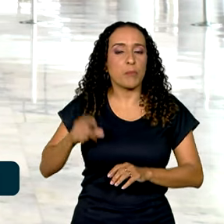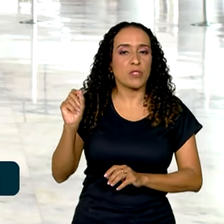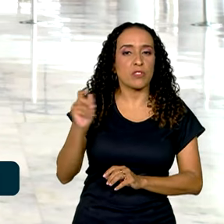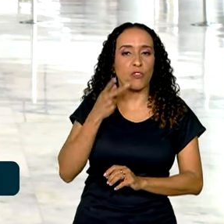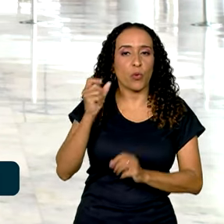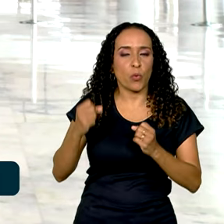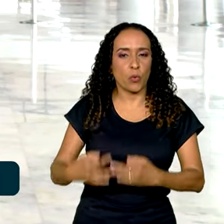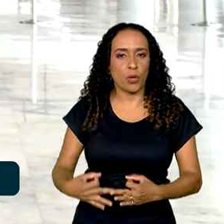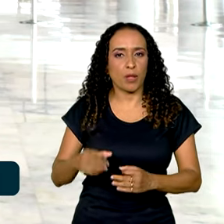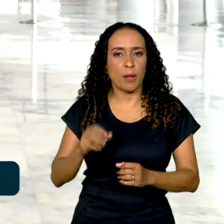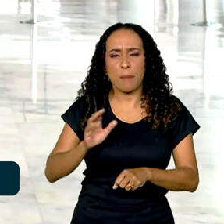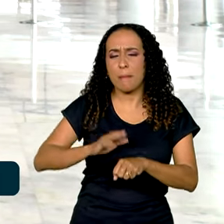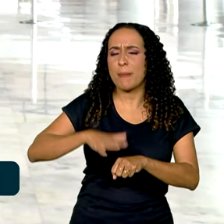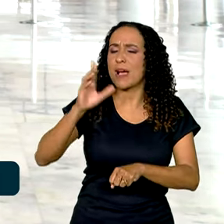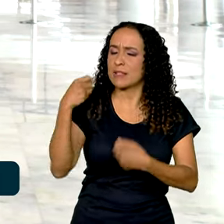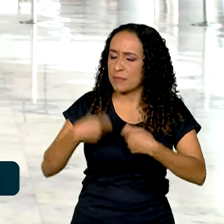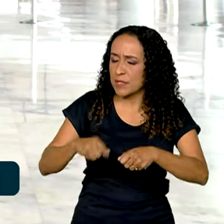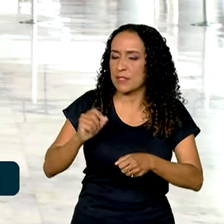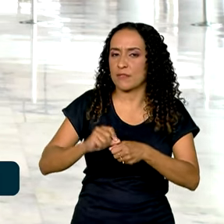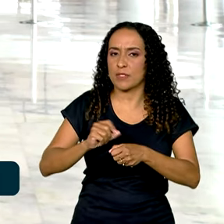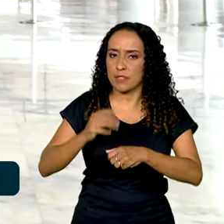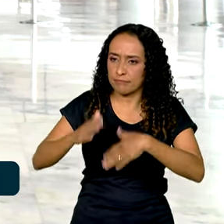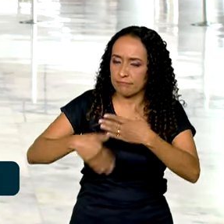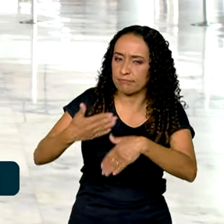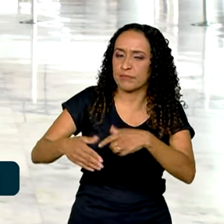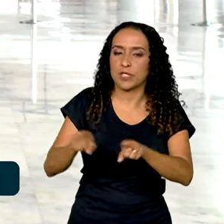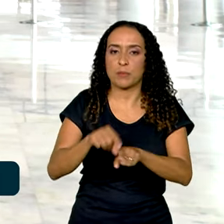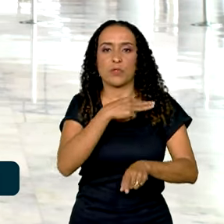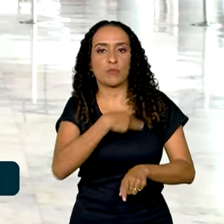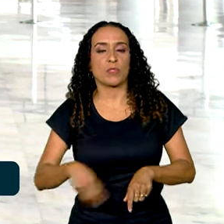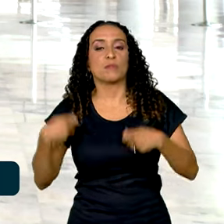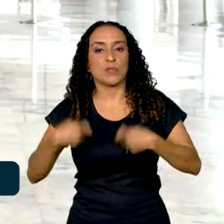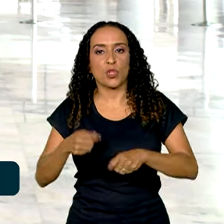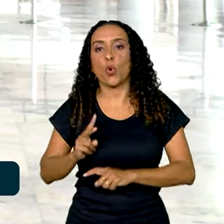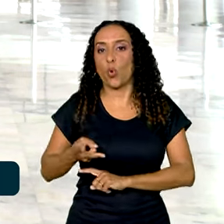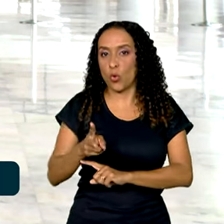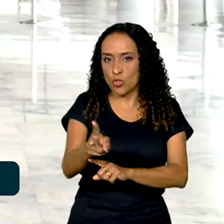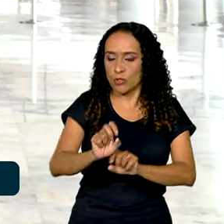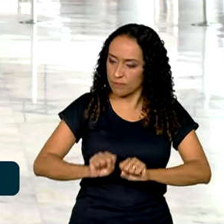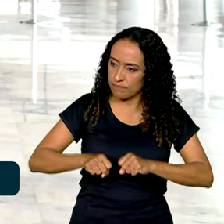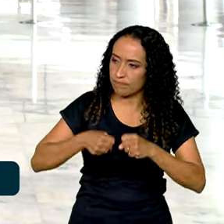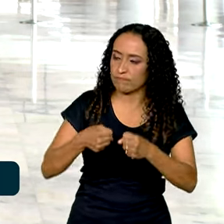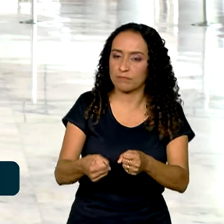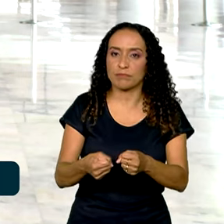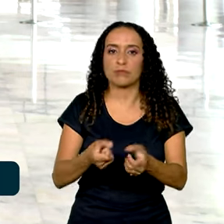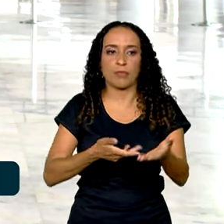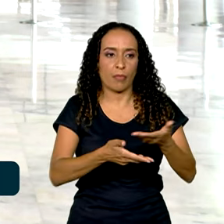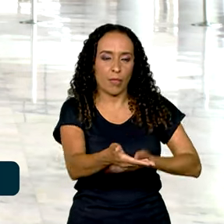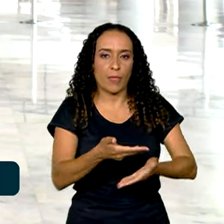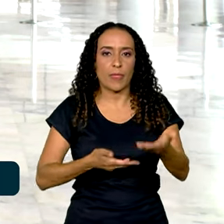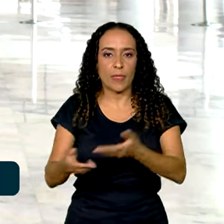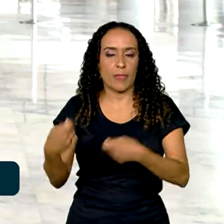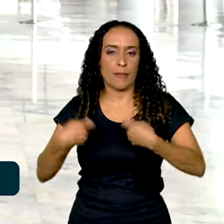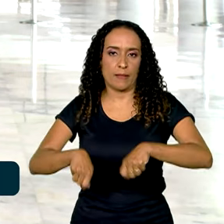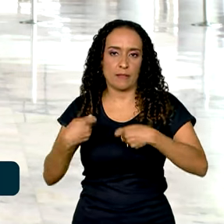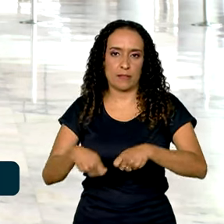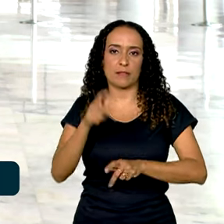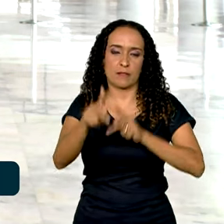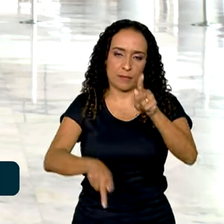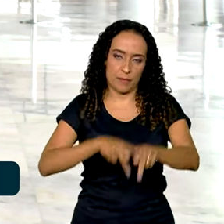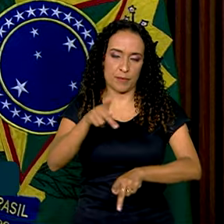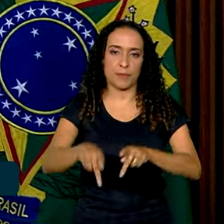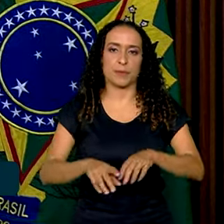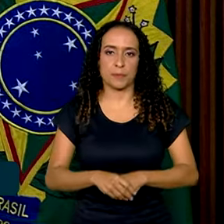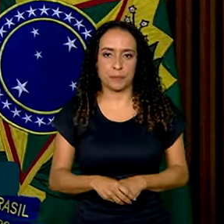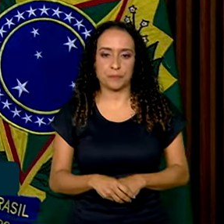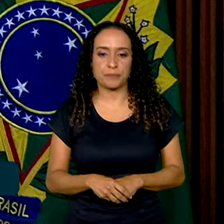ainda há muito mais a ser feito e os ministros devem continuar com os esforços para atender às necessidades da